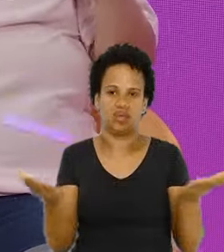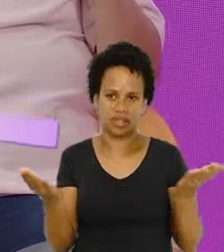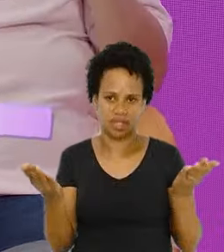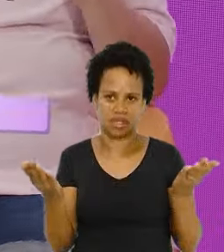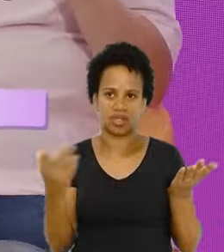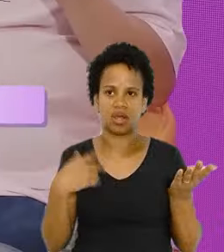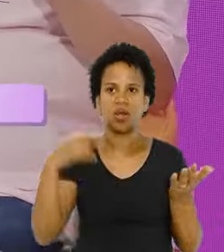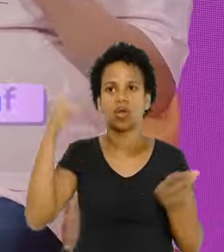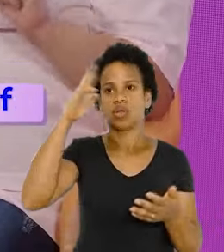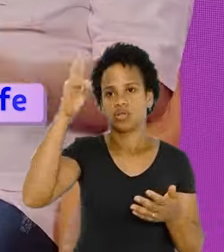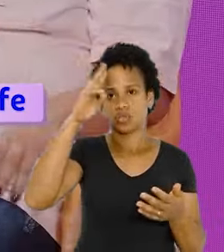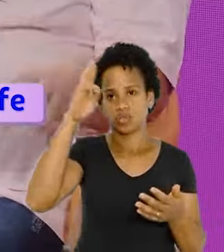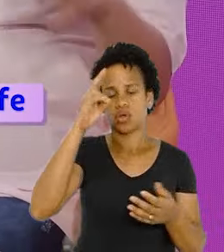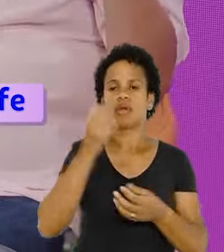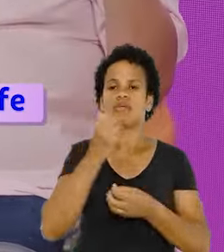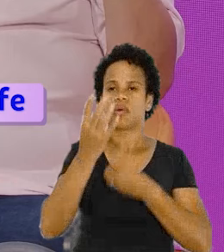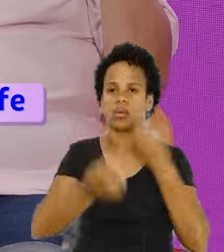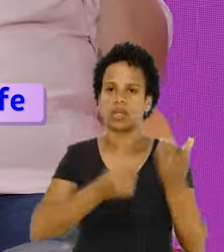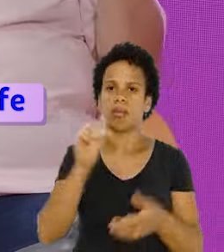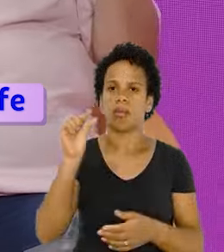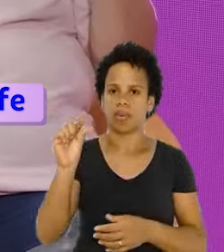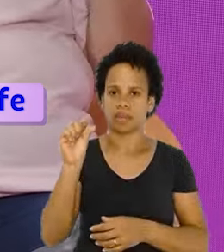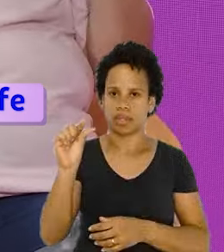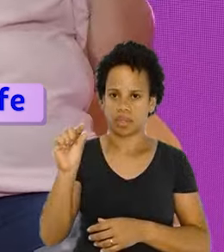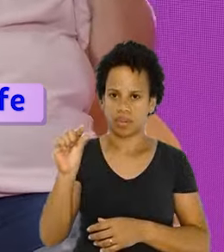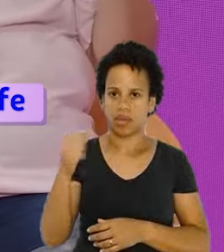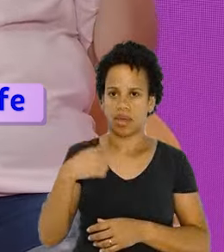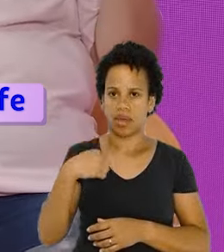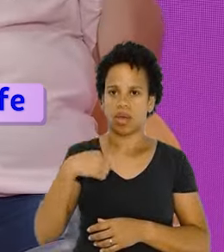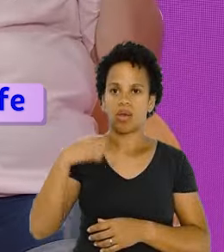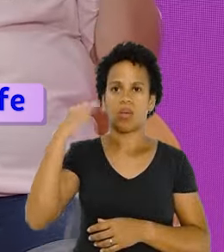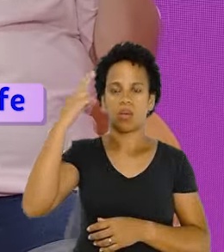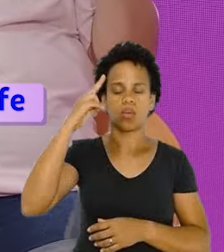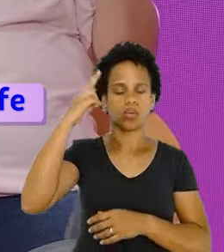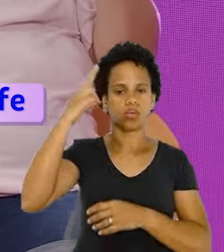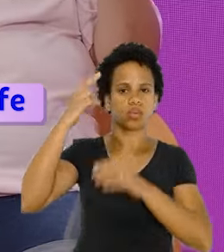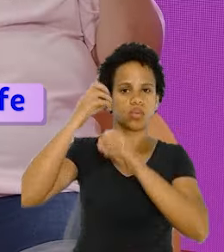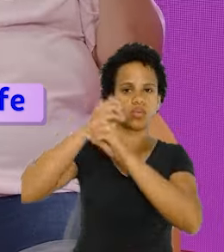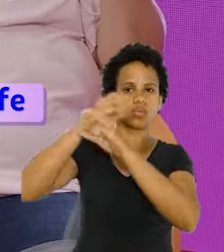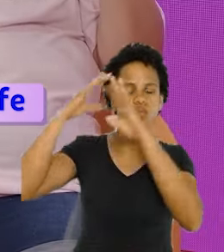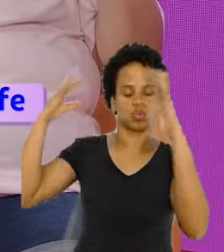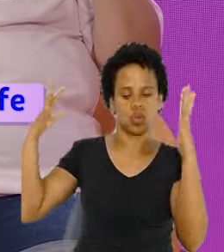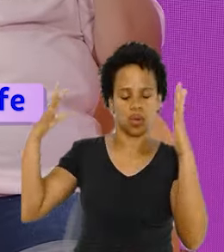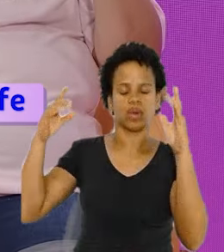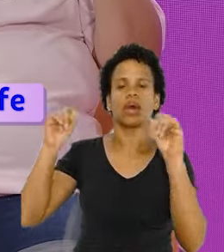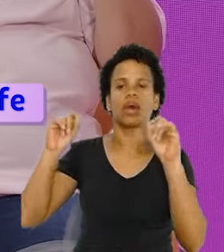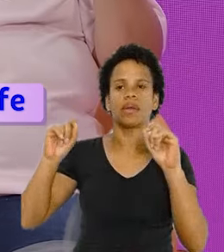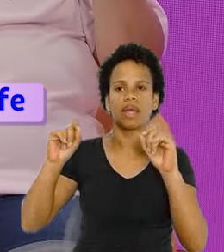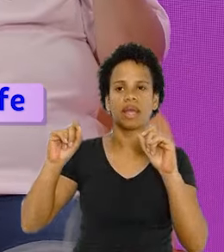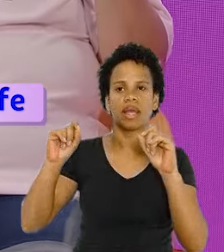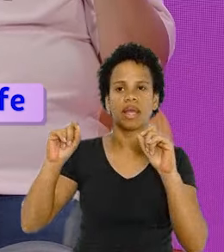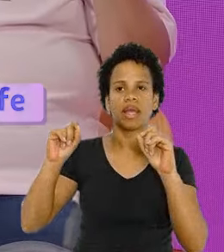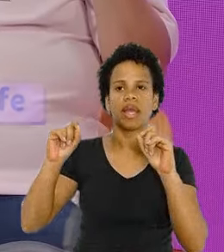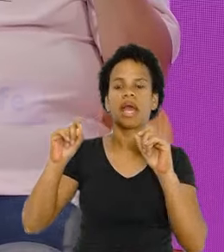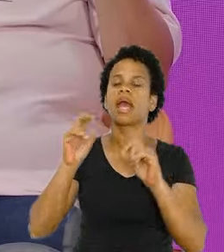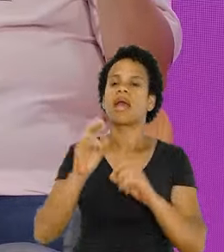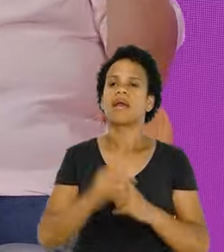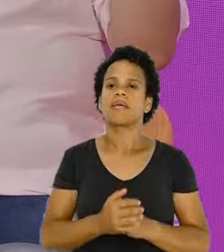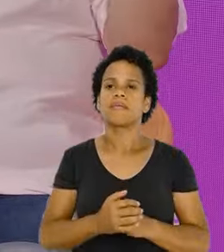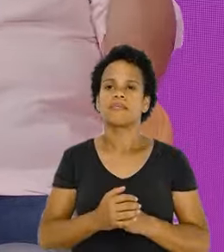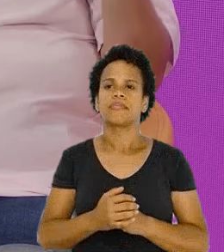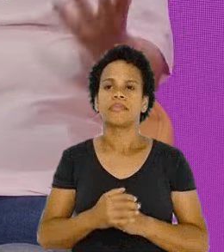pouquinho a história para vocês e também eu sono a é é meu sono a